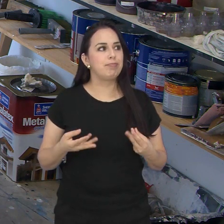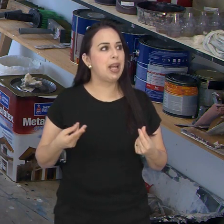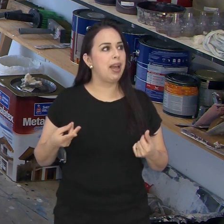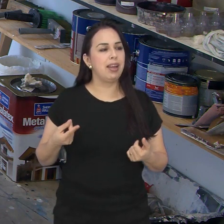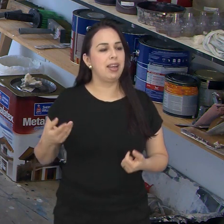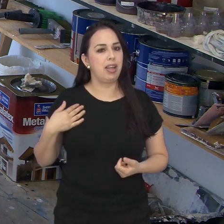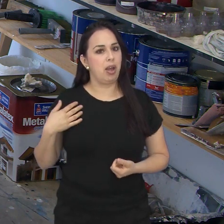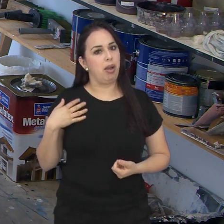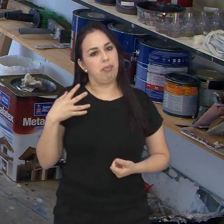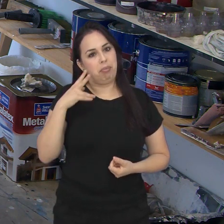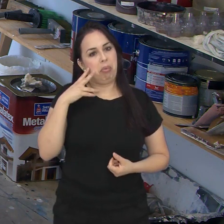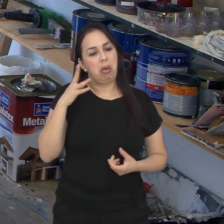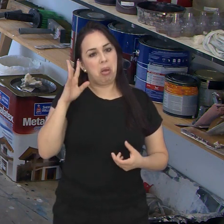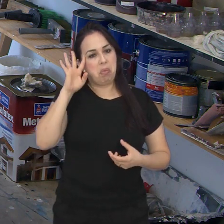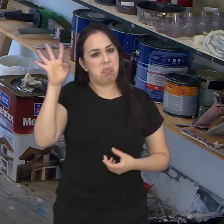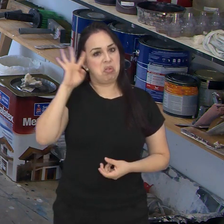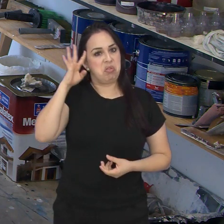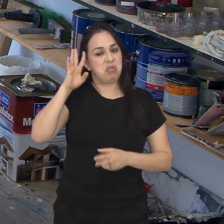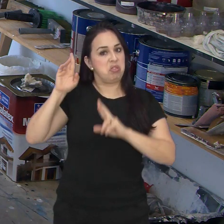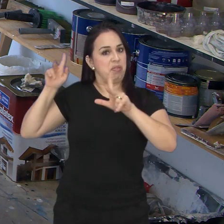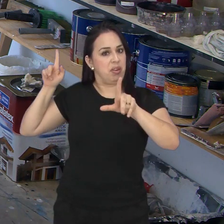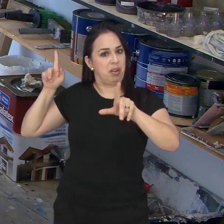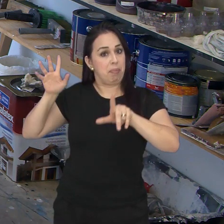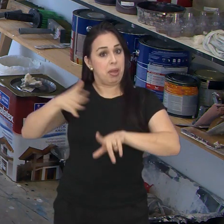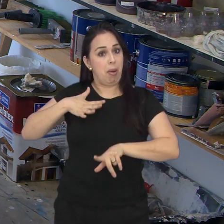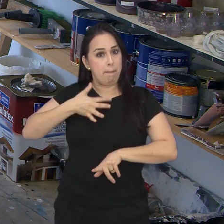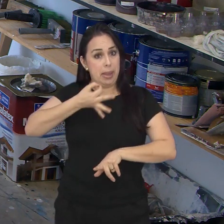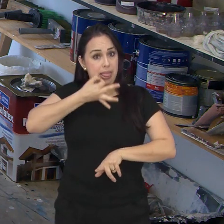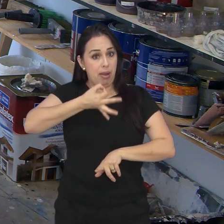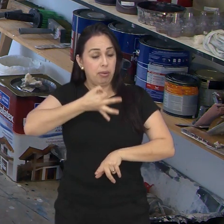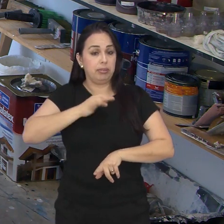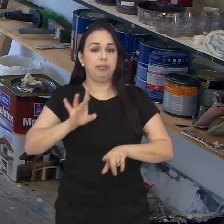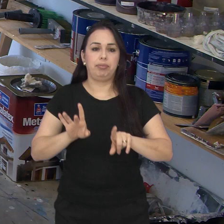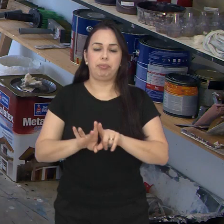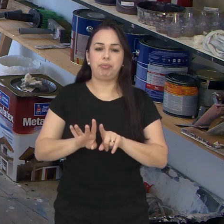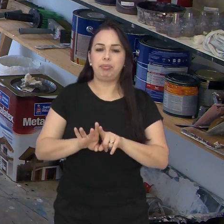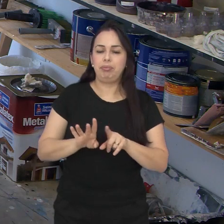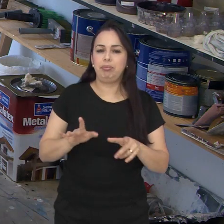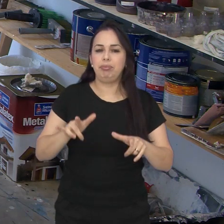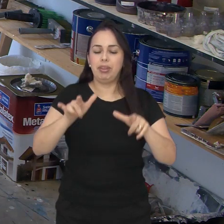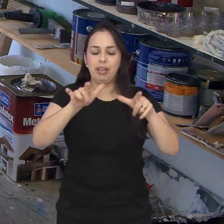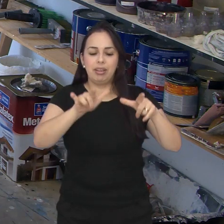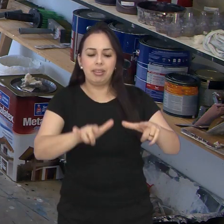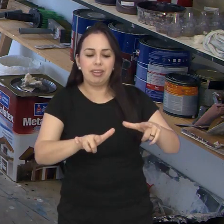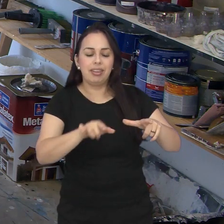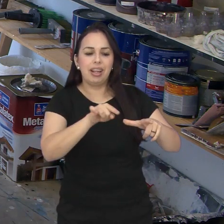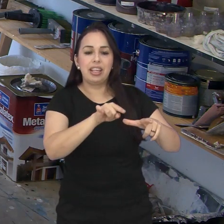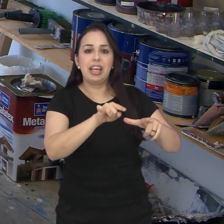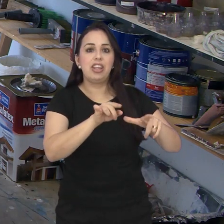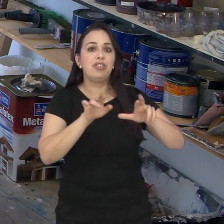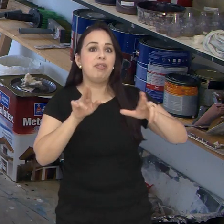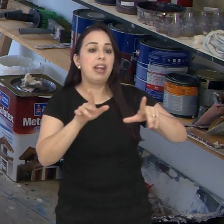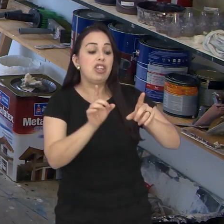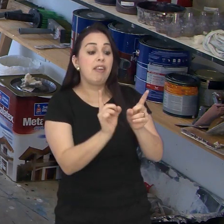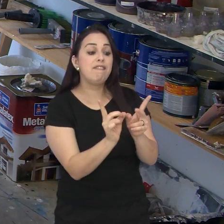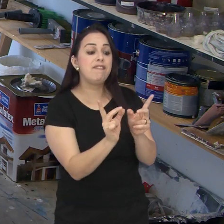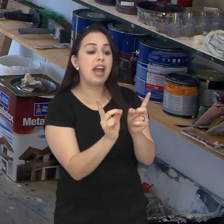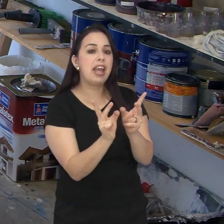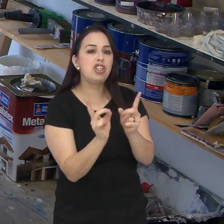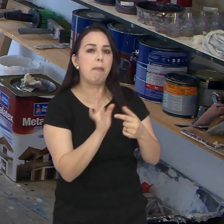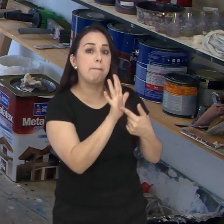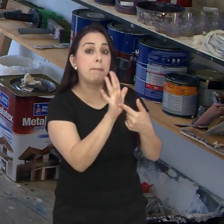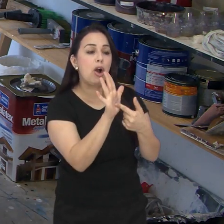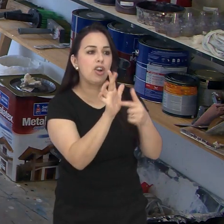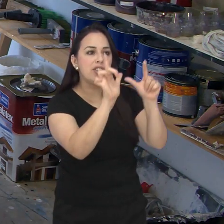é como... É minha visão também, né? Não é como eu imaginava, né? A gente tá em galeria, aquela coisa